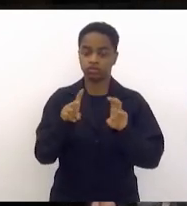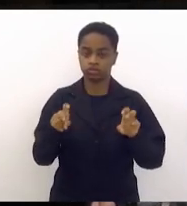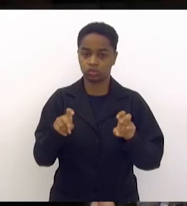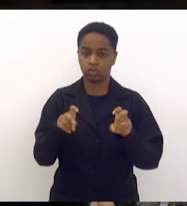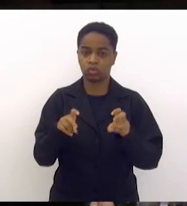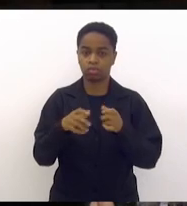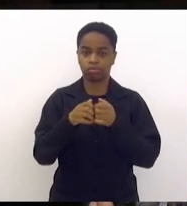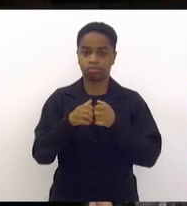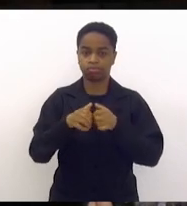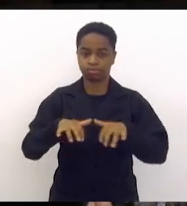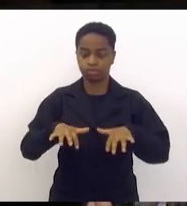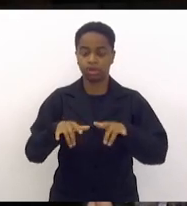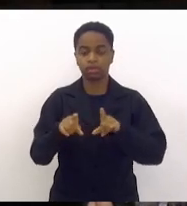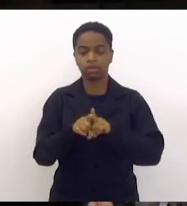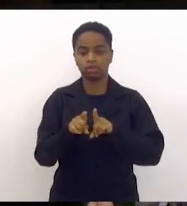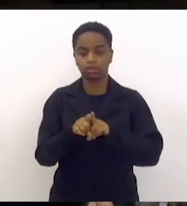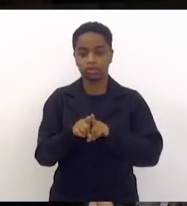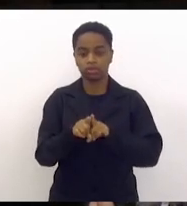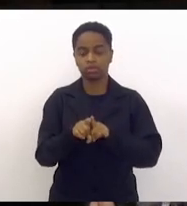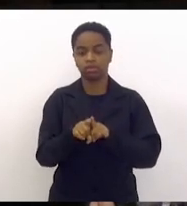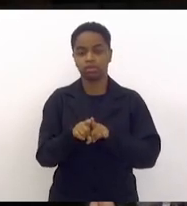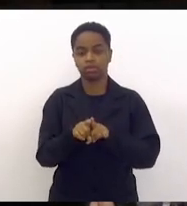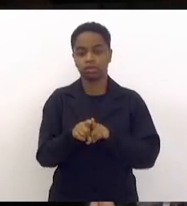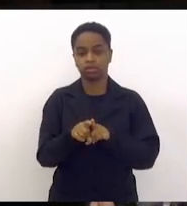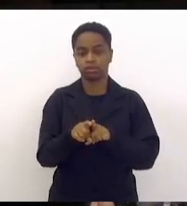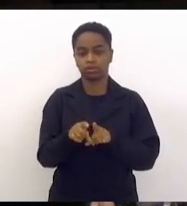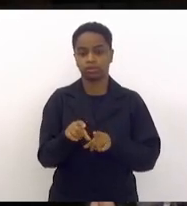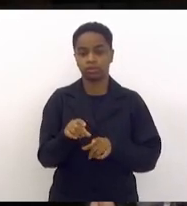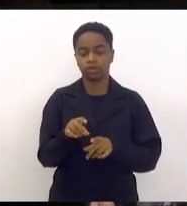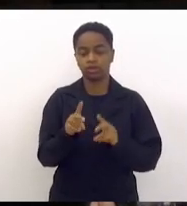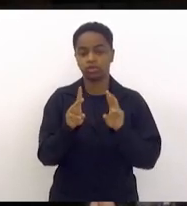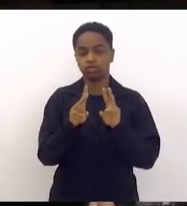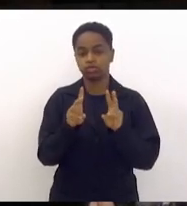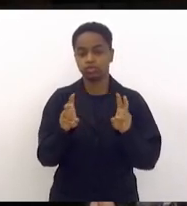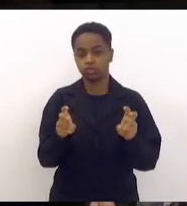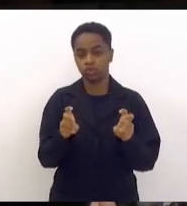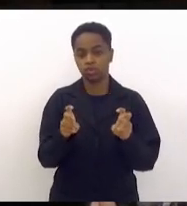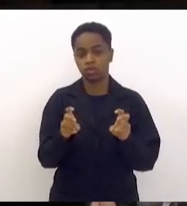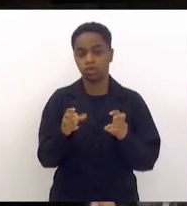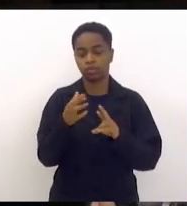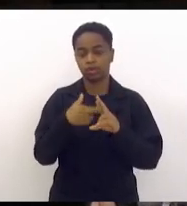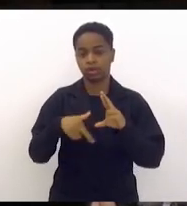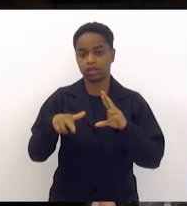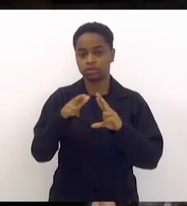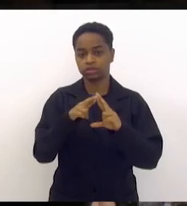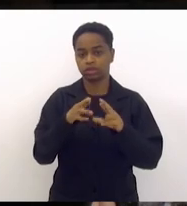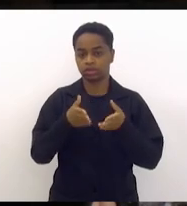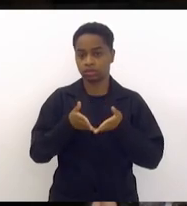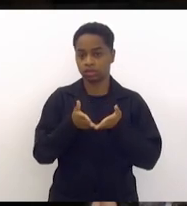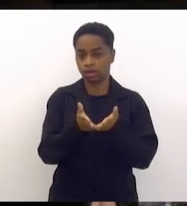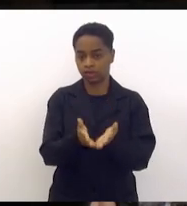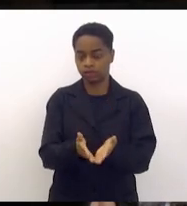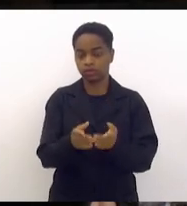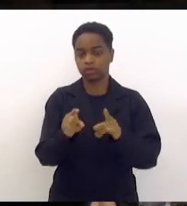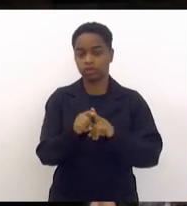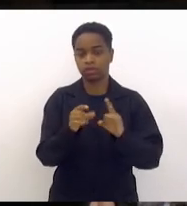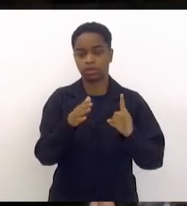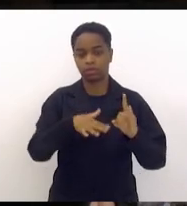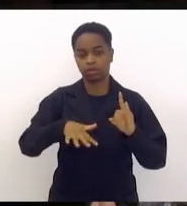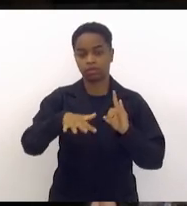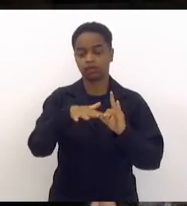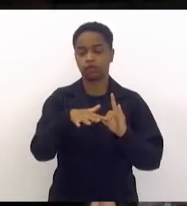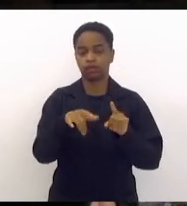e do descomissionamento e a questão da reciclagem de navios plataformas